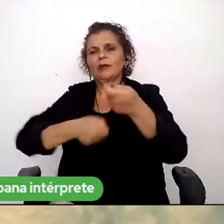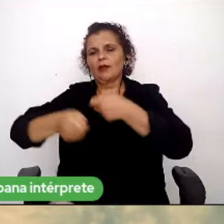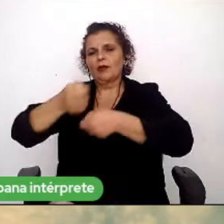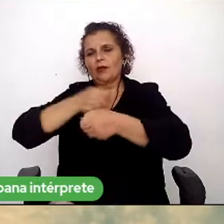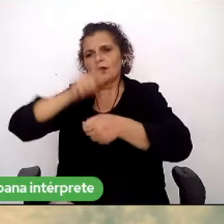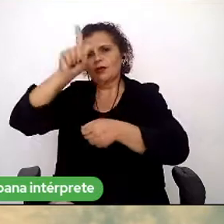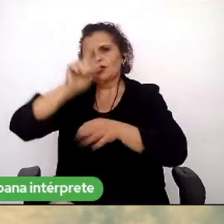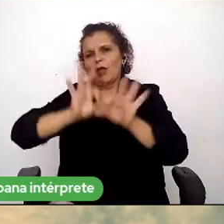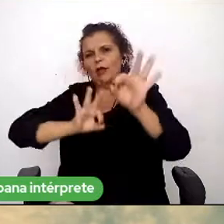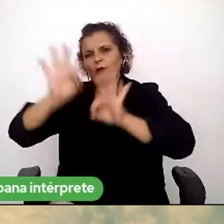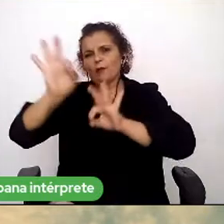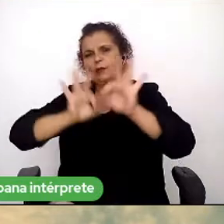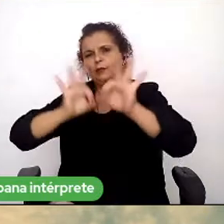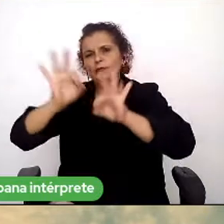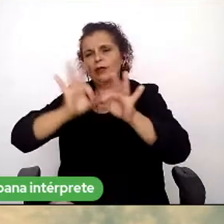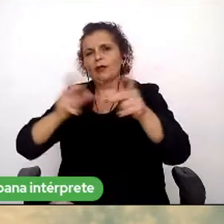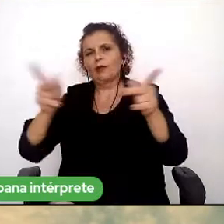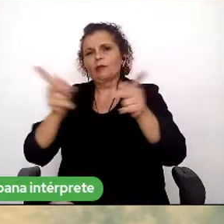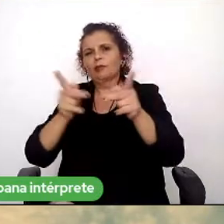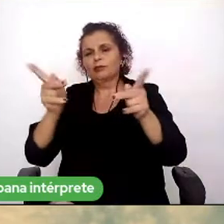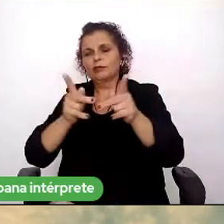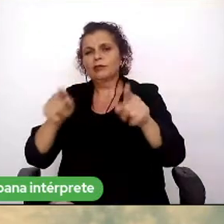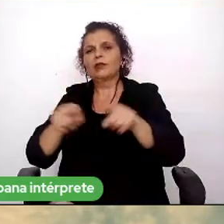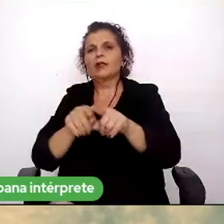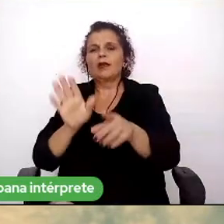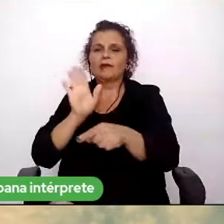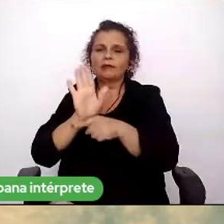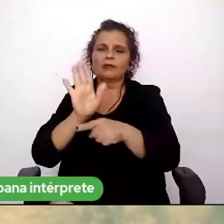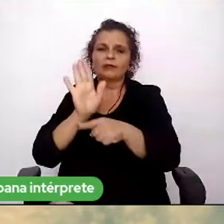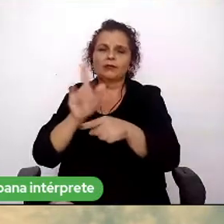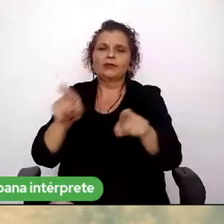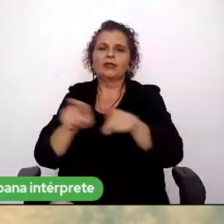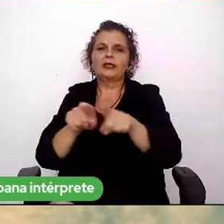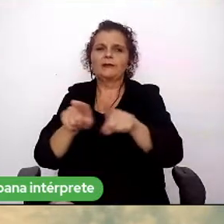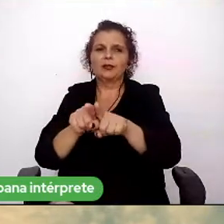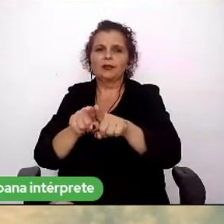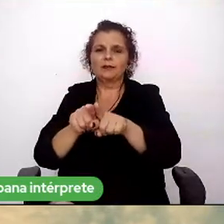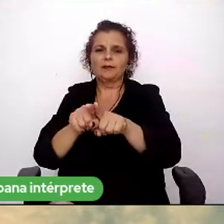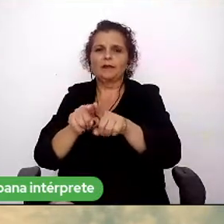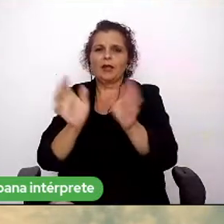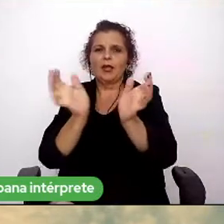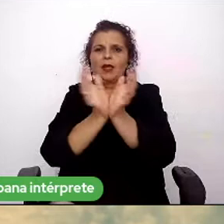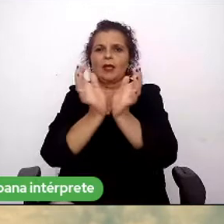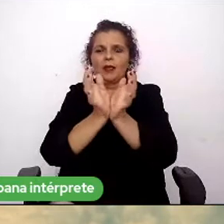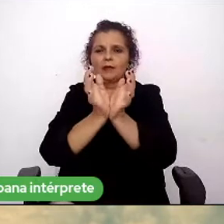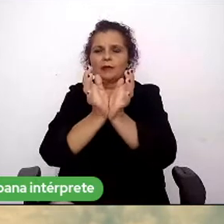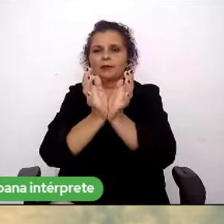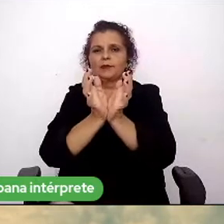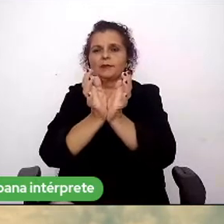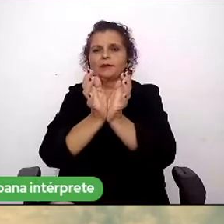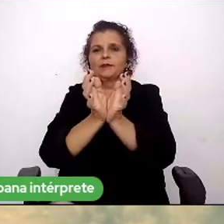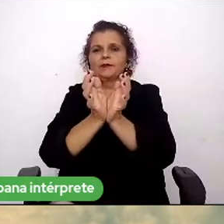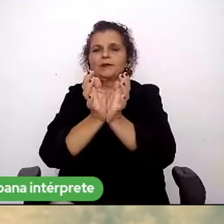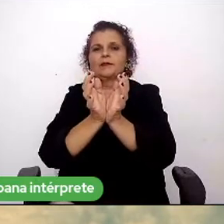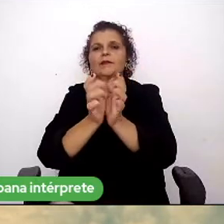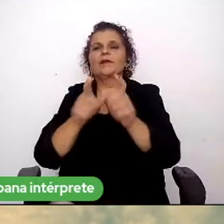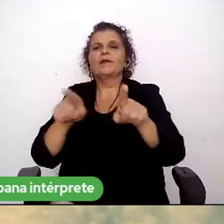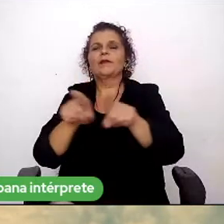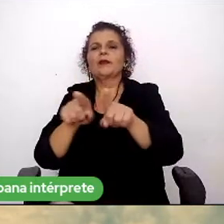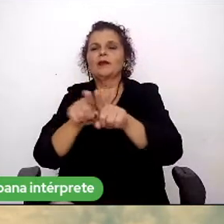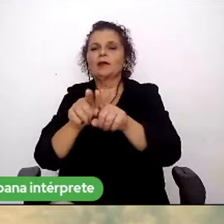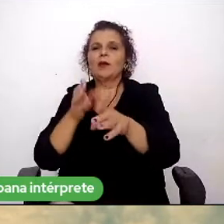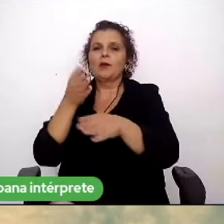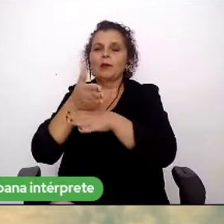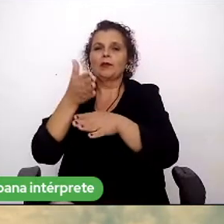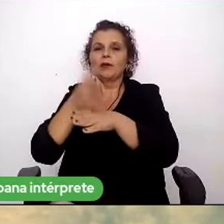projeto e facilitador também das nossas equipes de projeto. Também estou atuando como